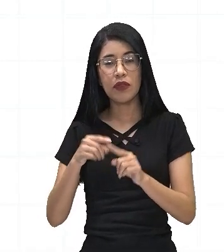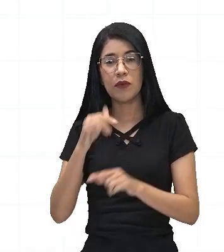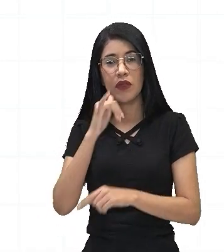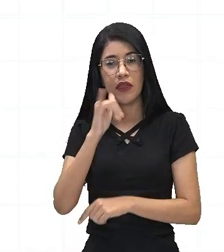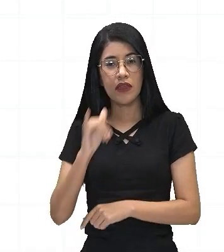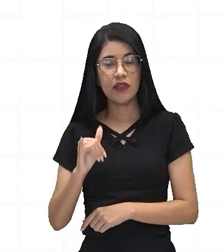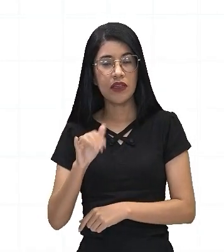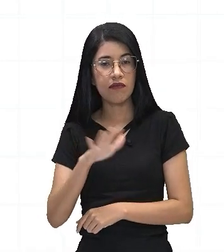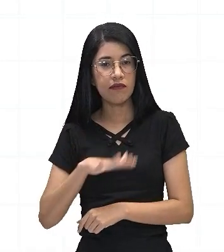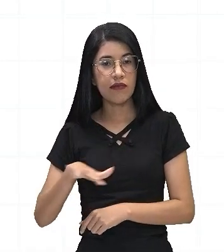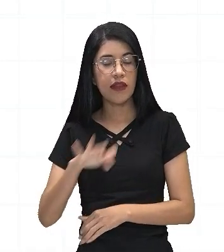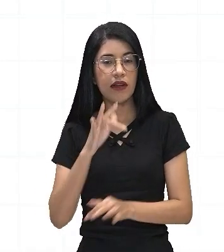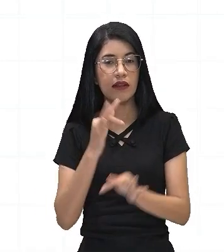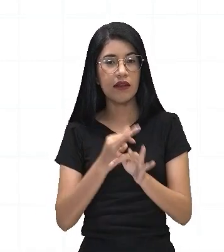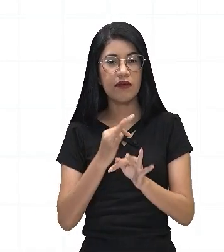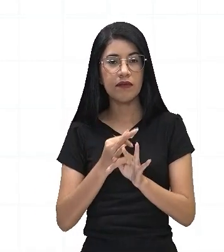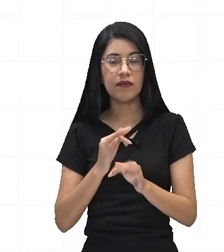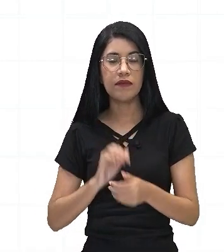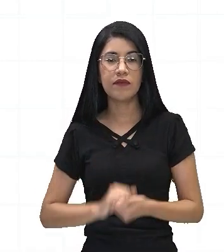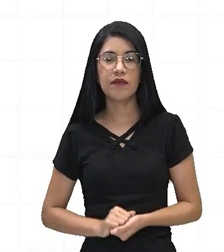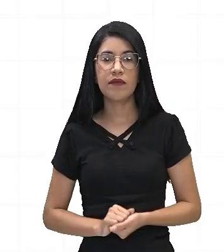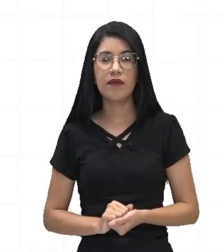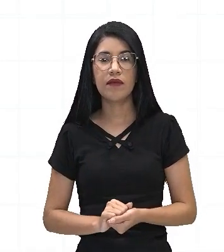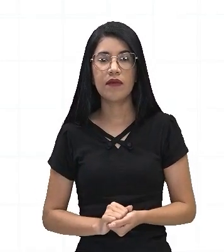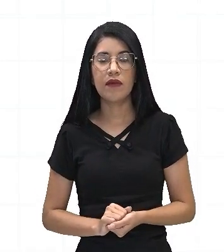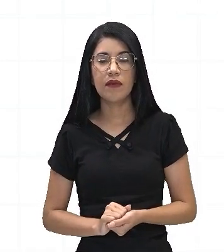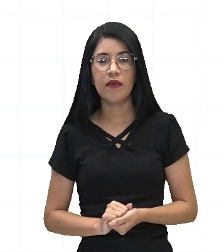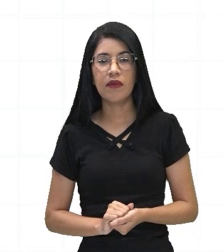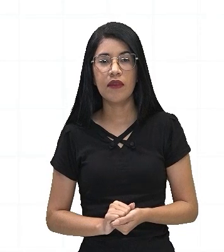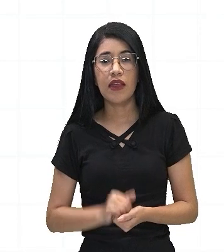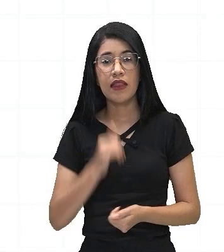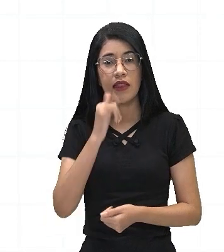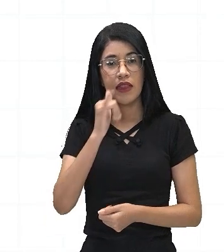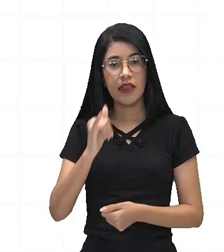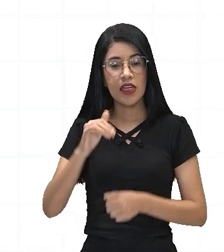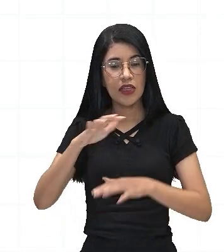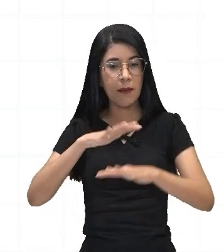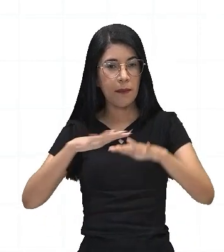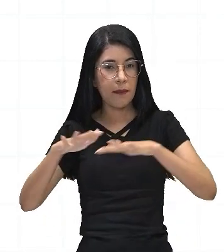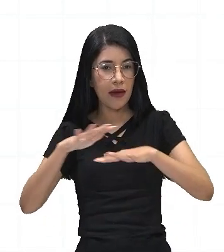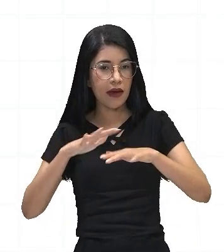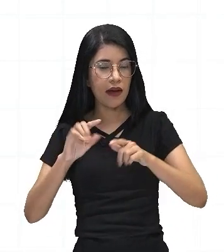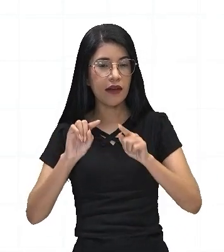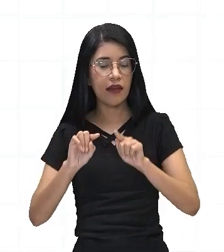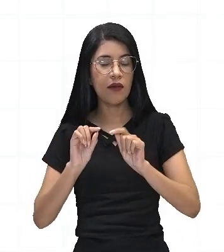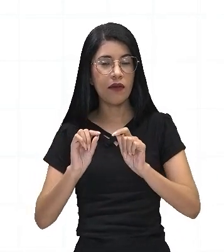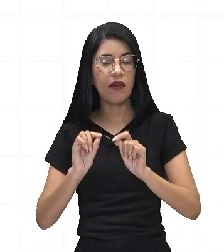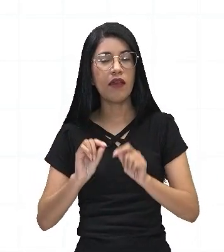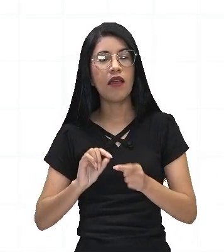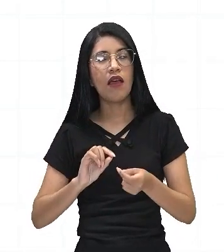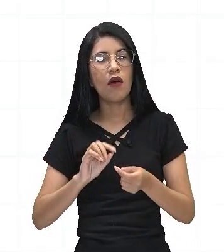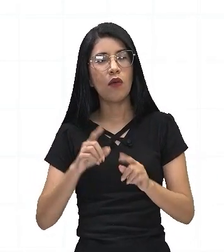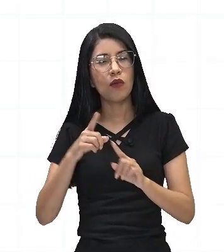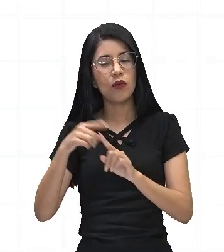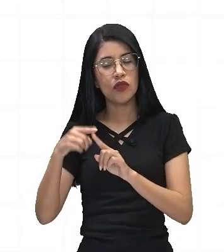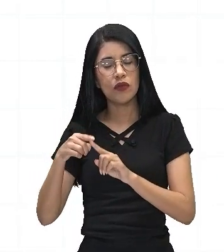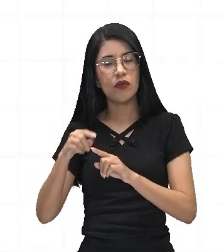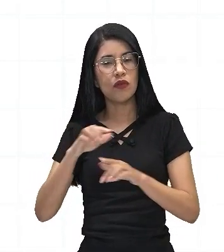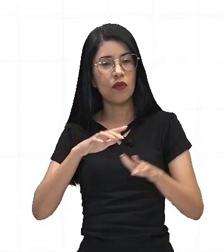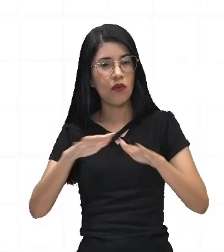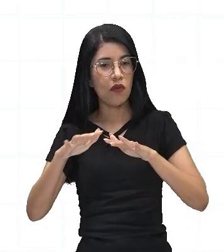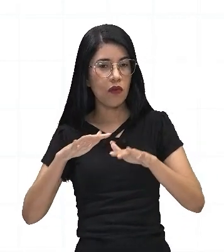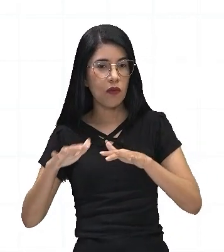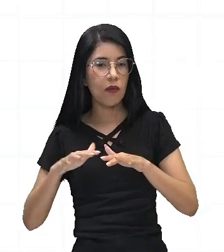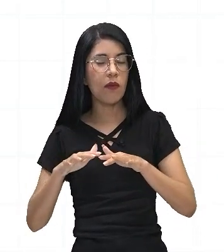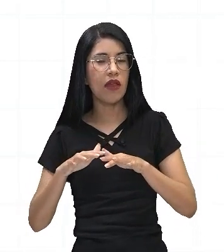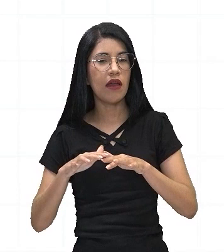pode observar. A gente relembra então a energia mecânica. Por meio do movimento, a energia mecânica é um